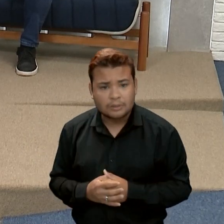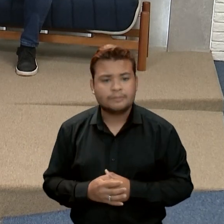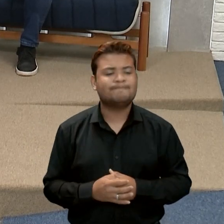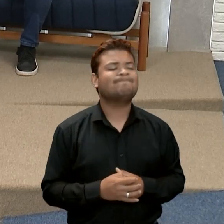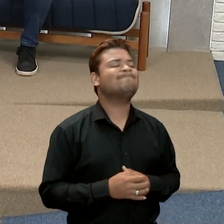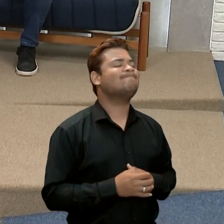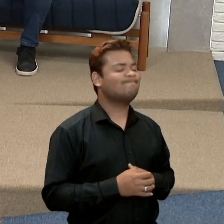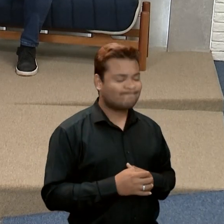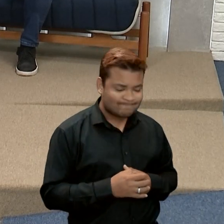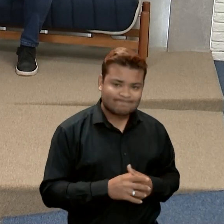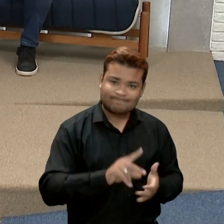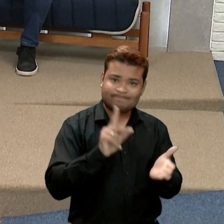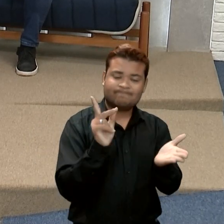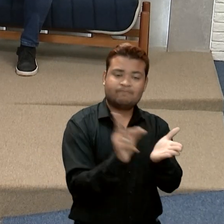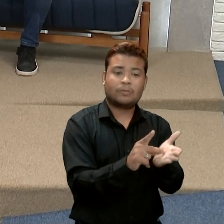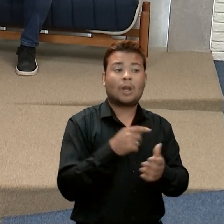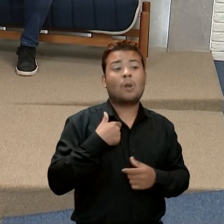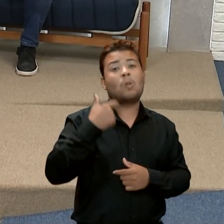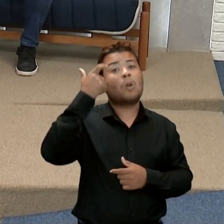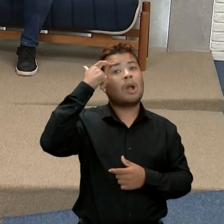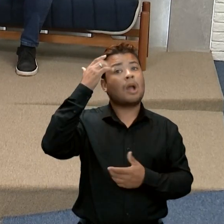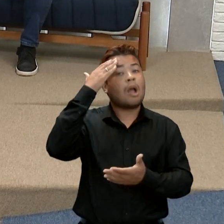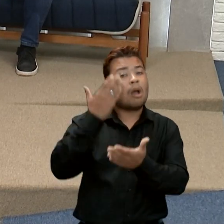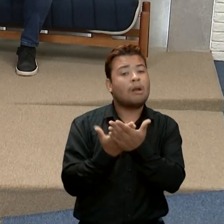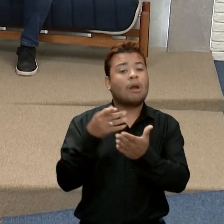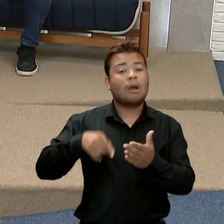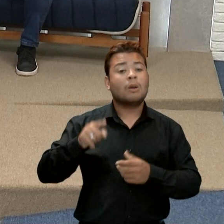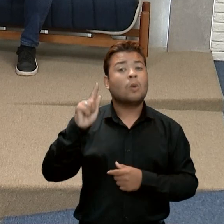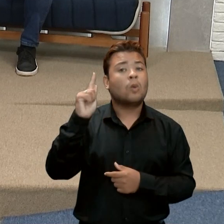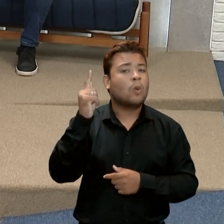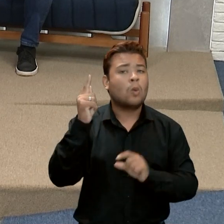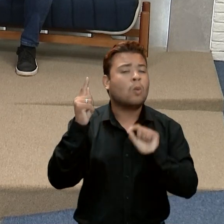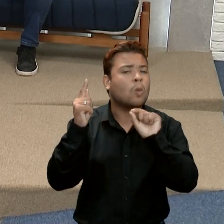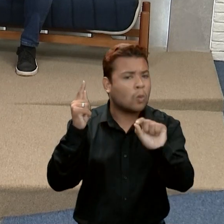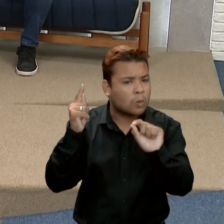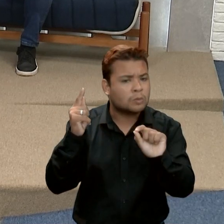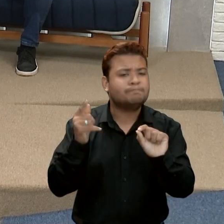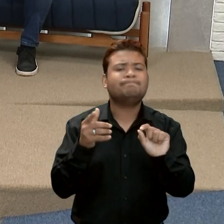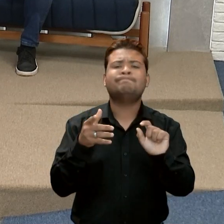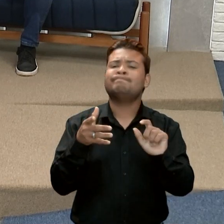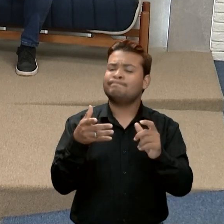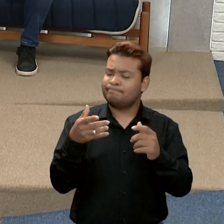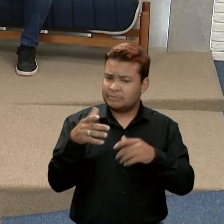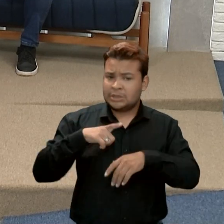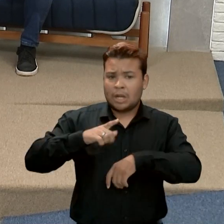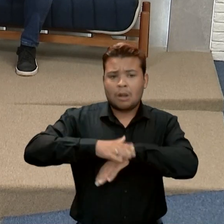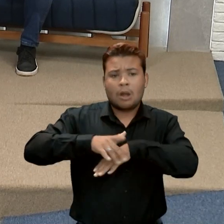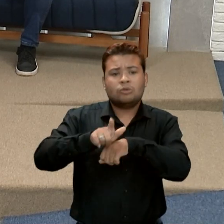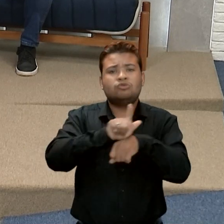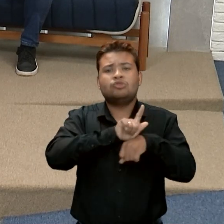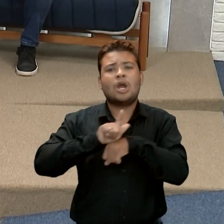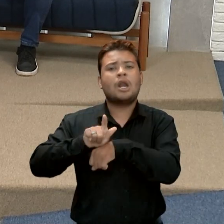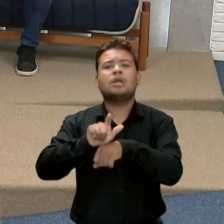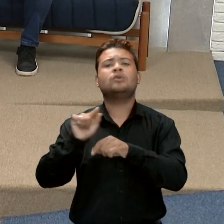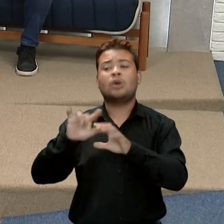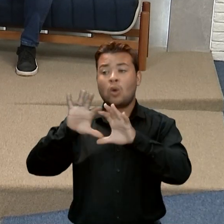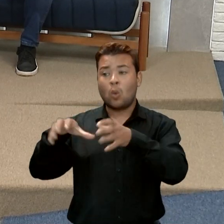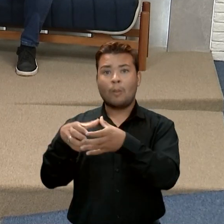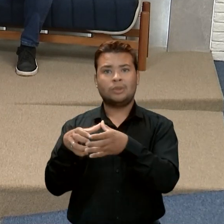sem dúvida. Eu acho que aqui em Goiânia isso é muito bem gerenciado pela própria comunidade da